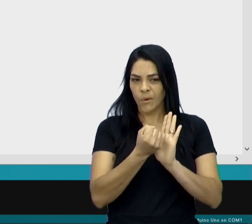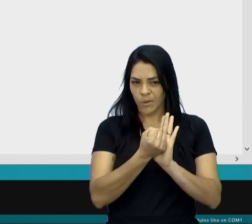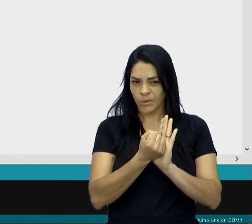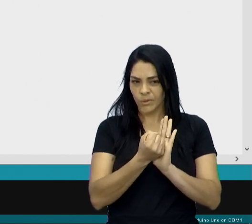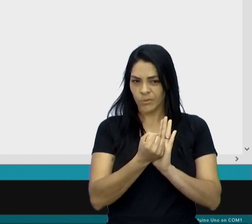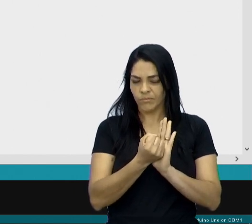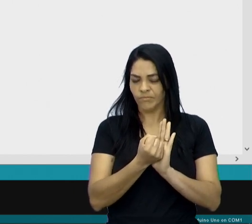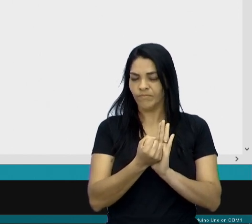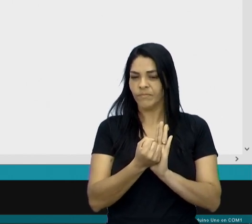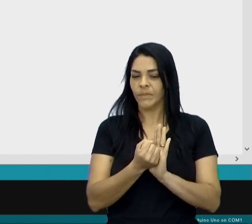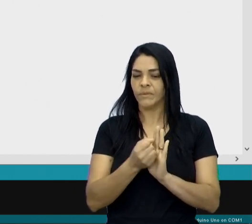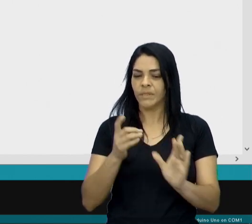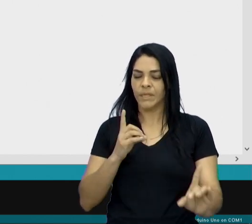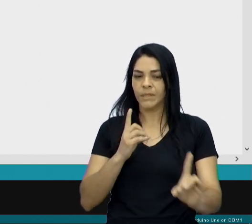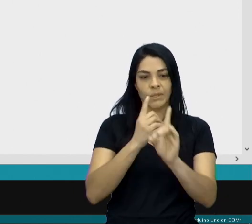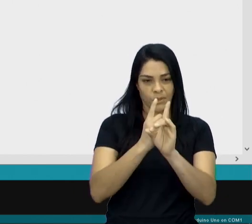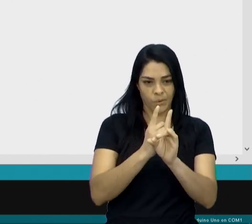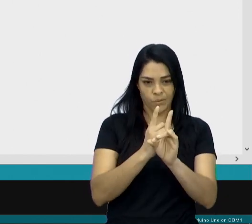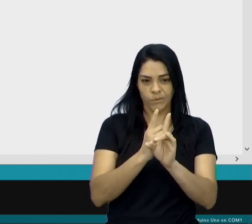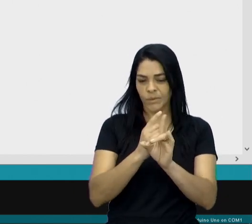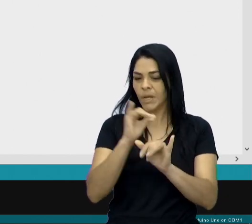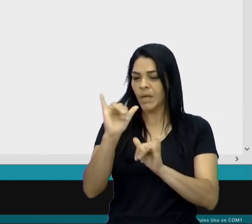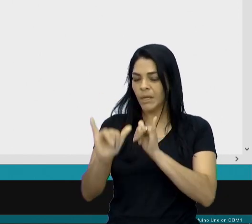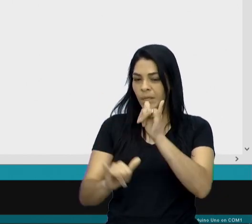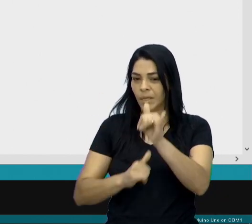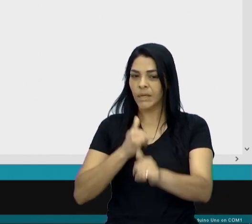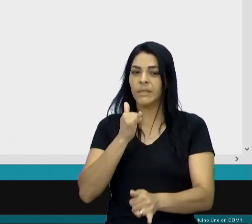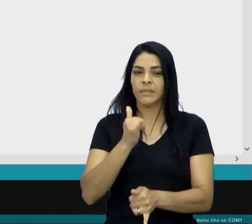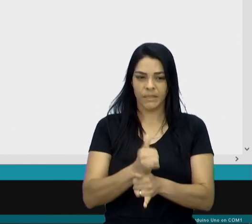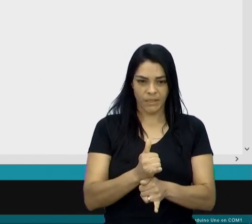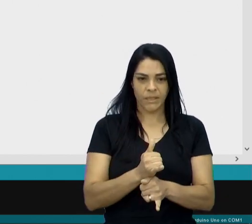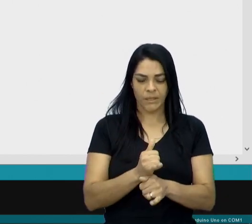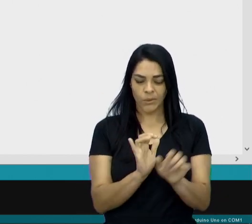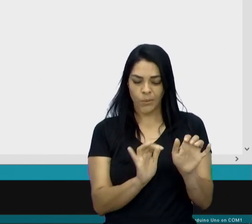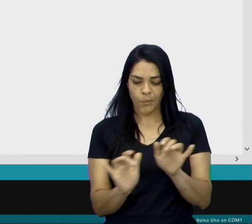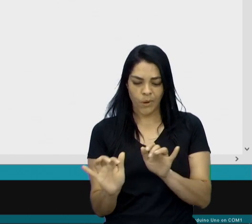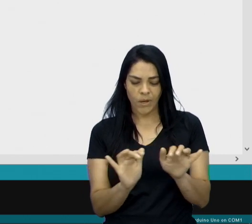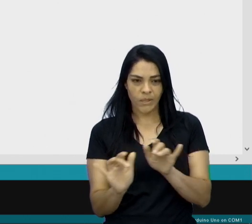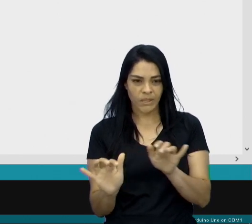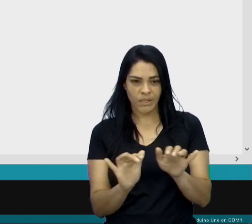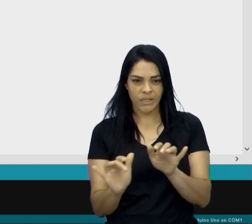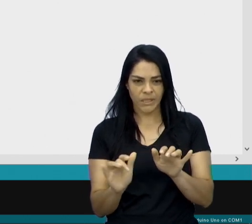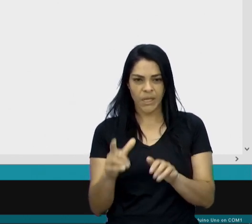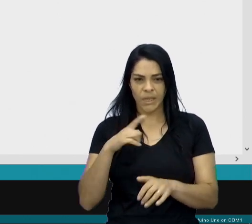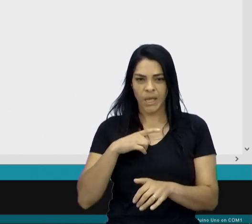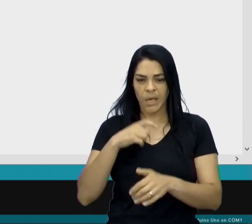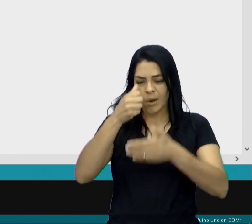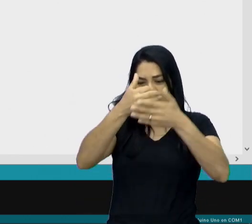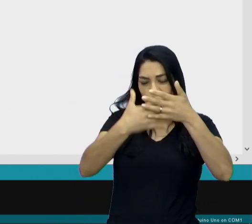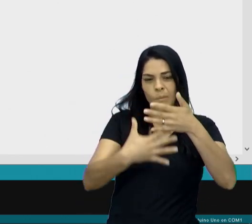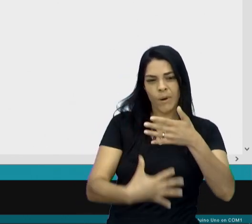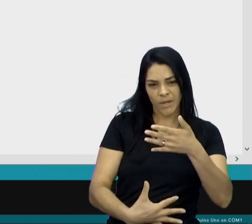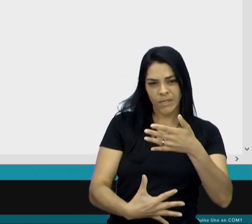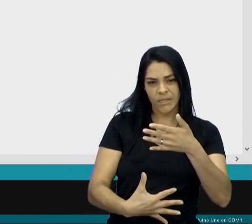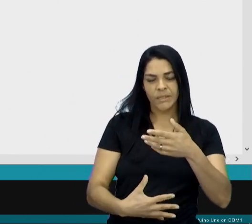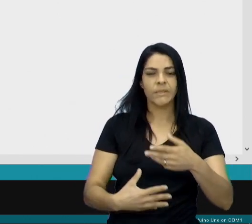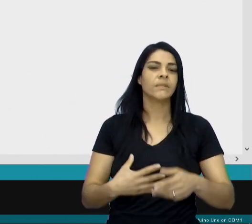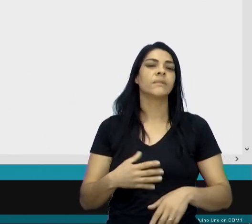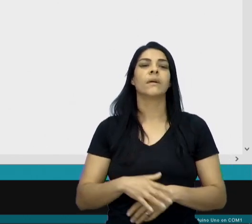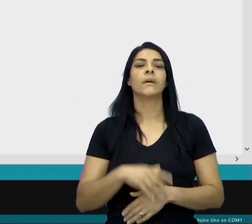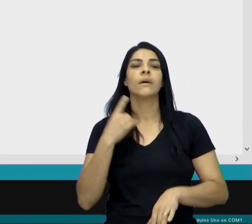na web, tá certo? Então basta você digitar sons, né? Quer ver, ó, tem uma lista aí, né? Sons para